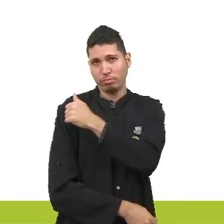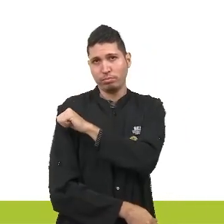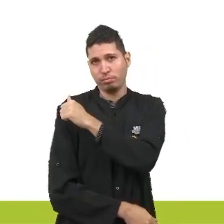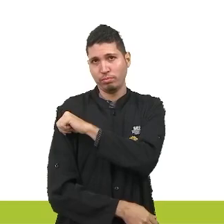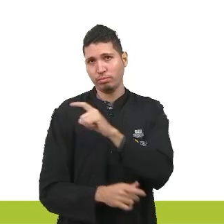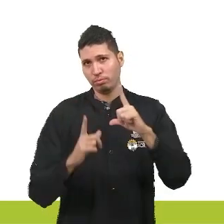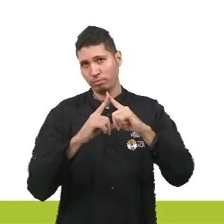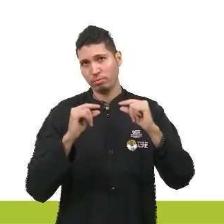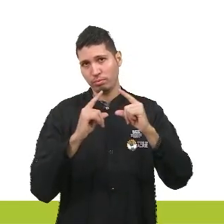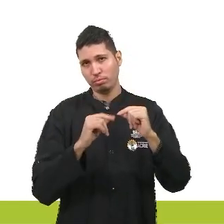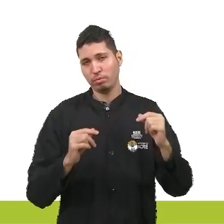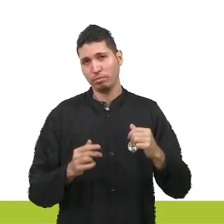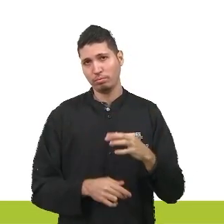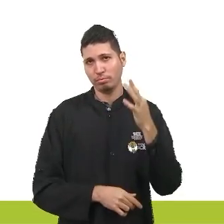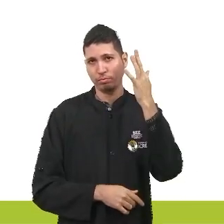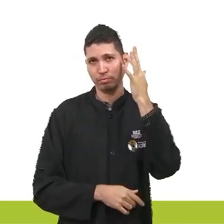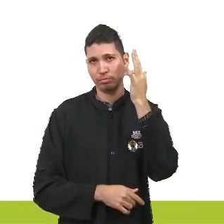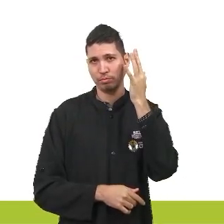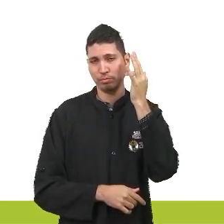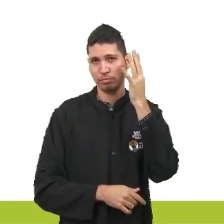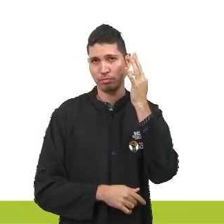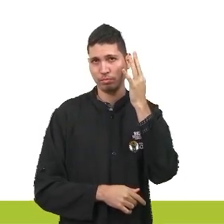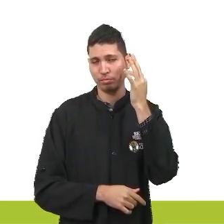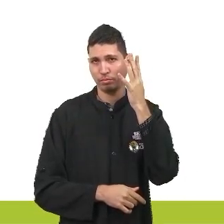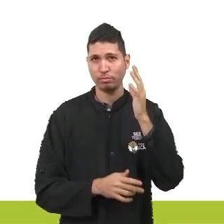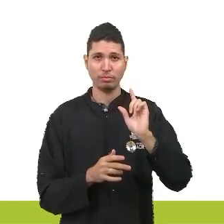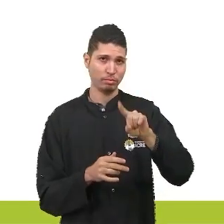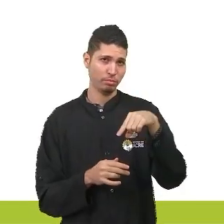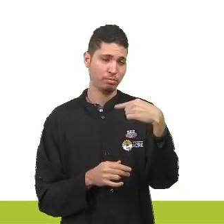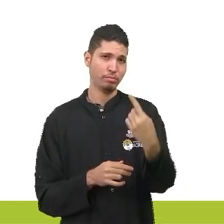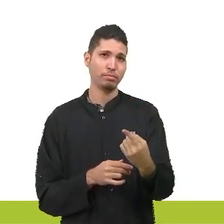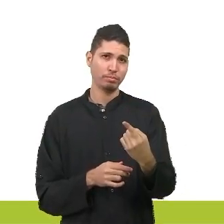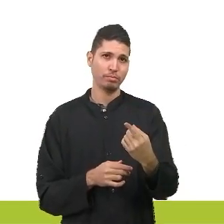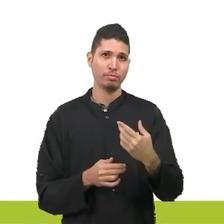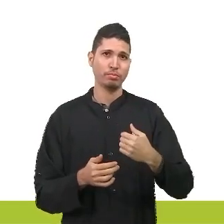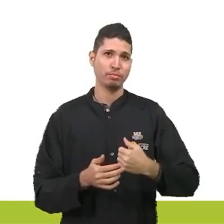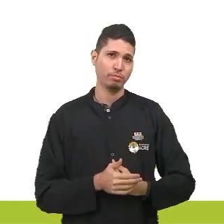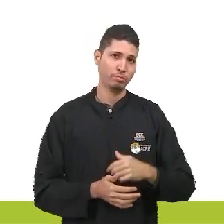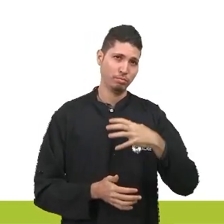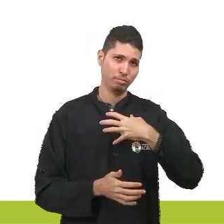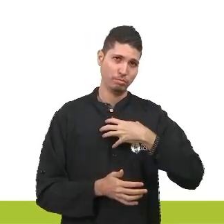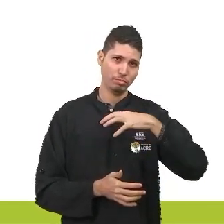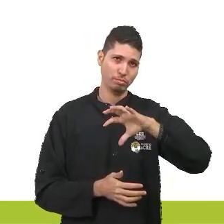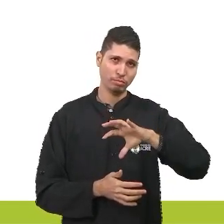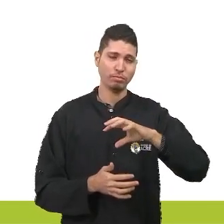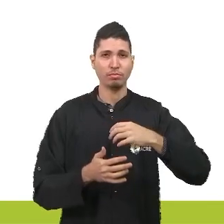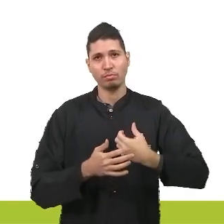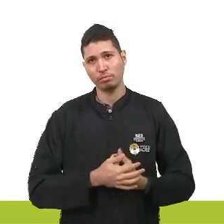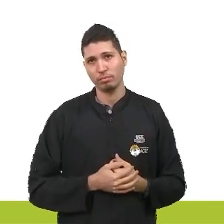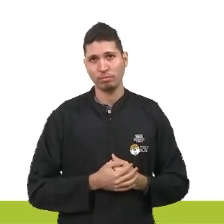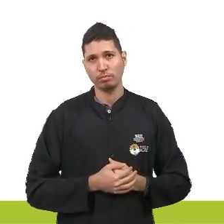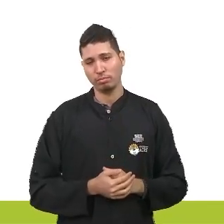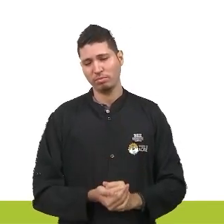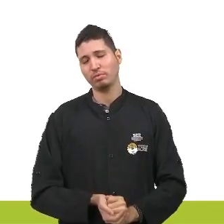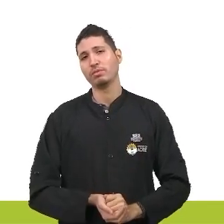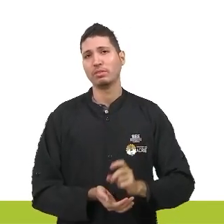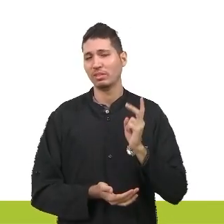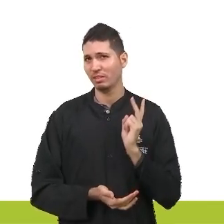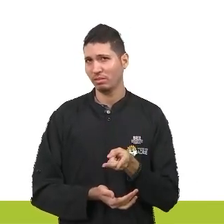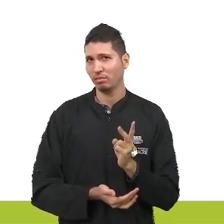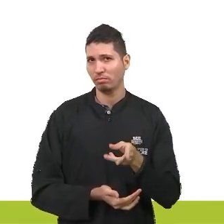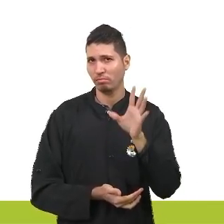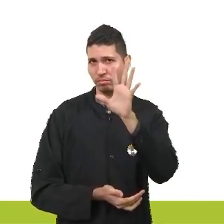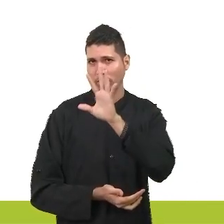Brasília, Fortaleza, e depois aí eu tenho Salvador, tá? Mas sempre o Sudeste e sempre